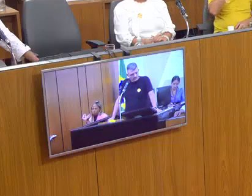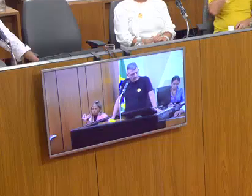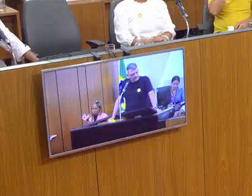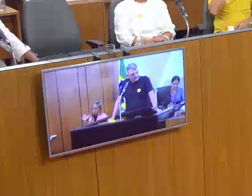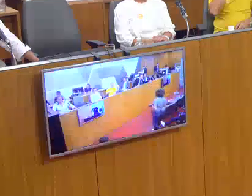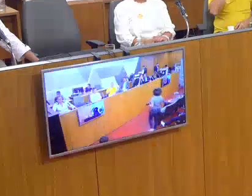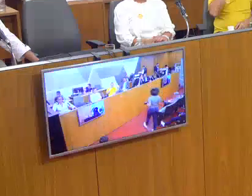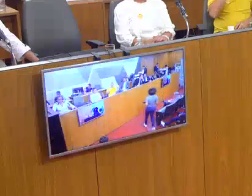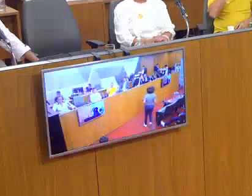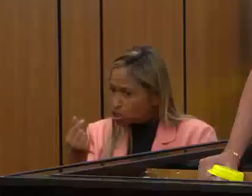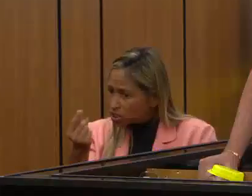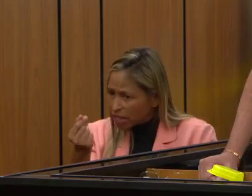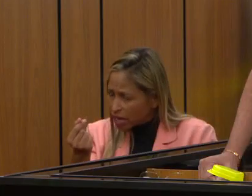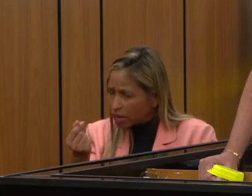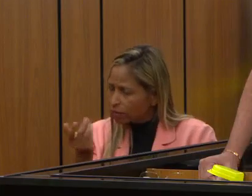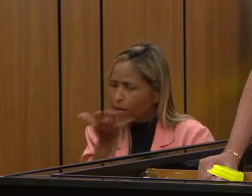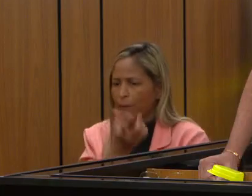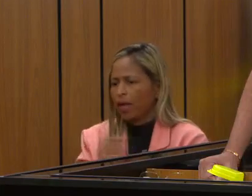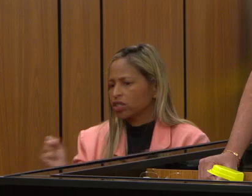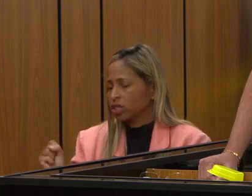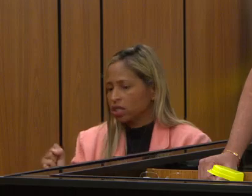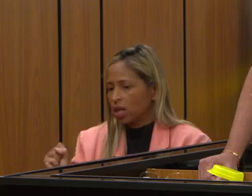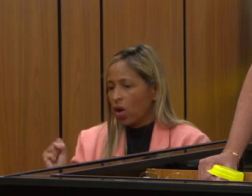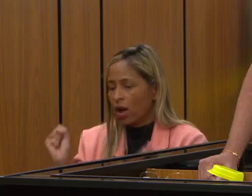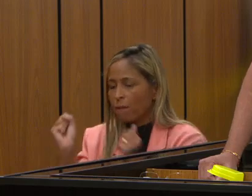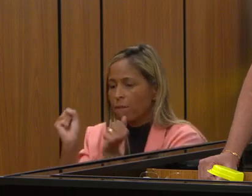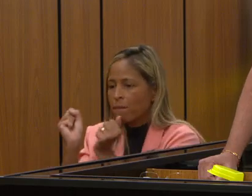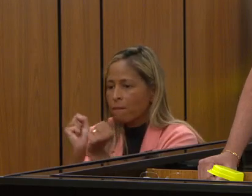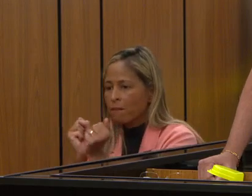eu não quero dinheiro eu quero ver eles presos